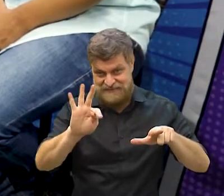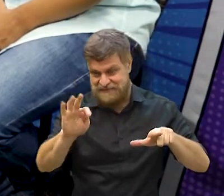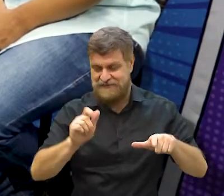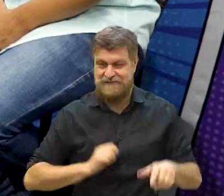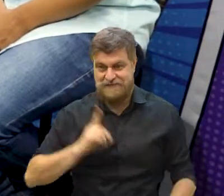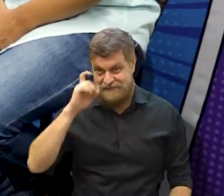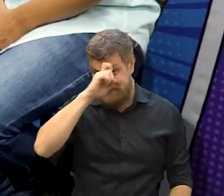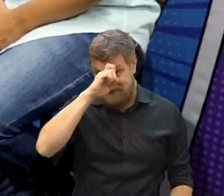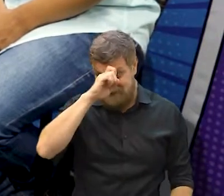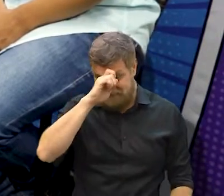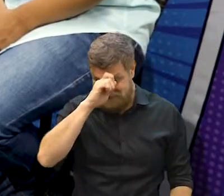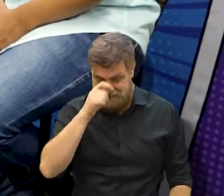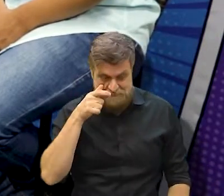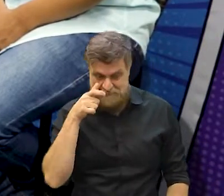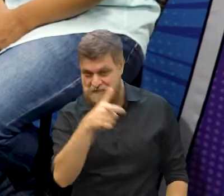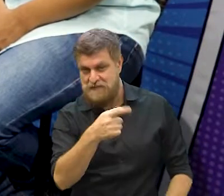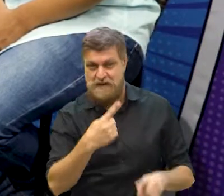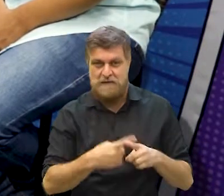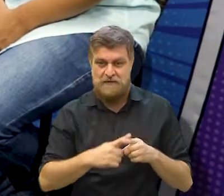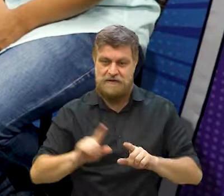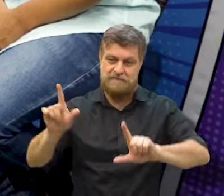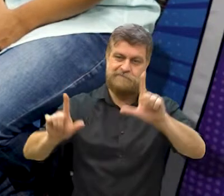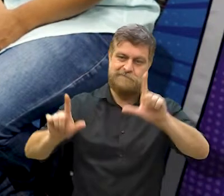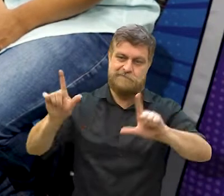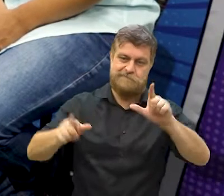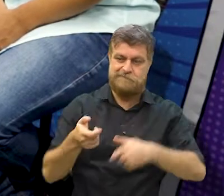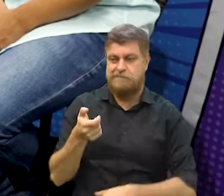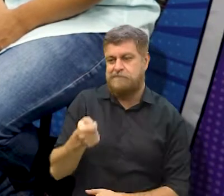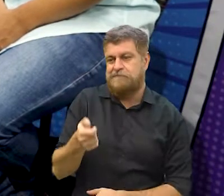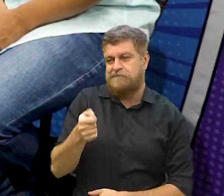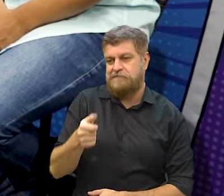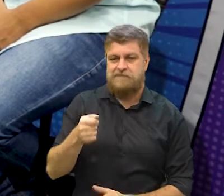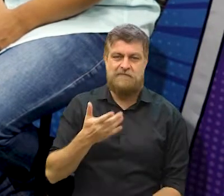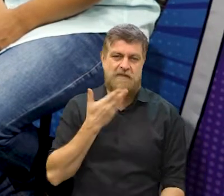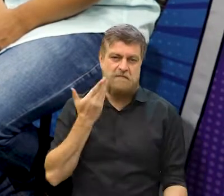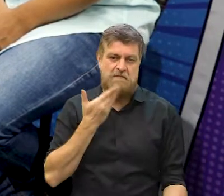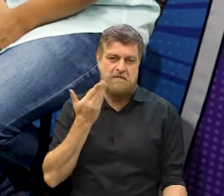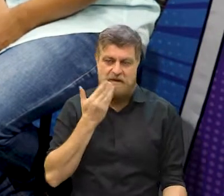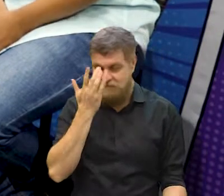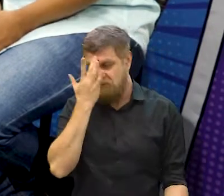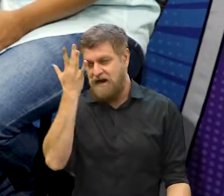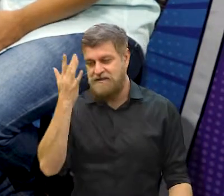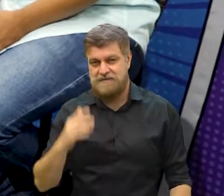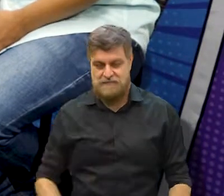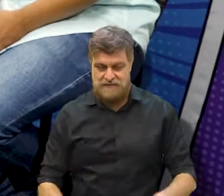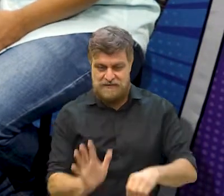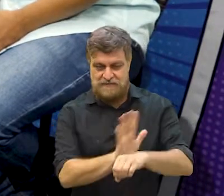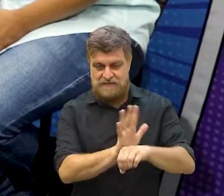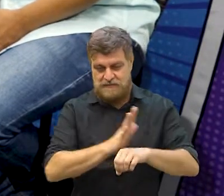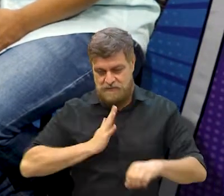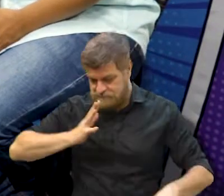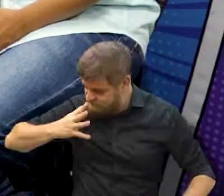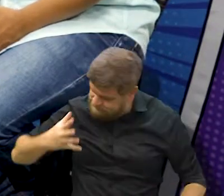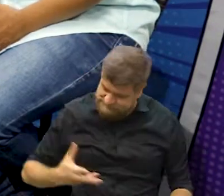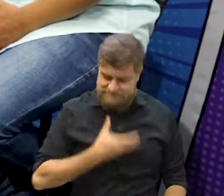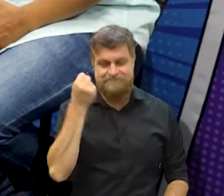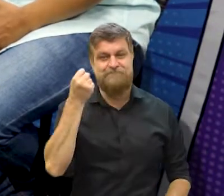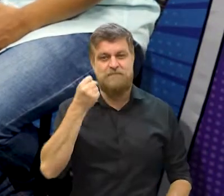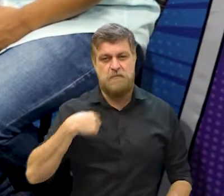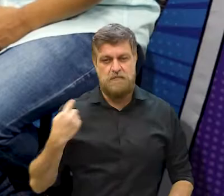duro é assistir, né, que tá tudo agora, tudo na telinha, tudo a um controle, né, mas o cinema me salvou. E até hoje eu